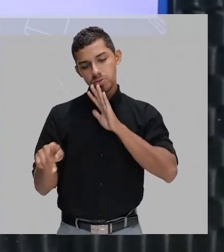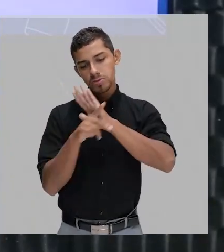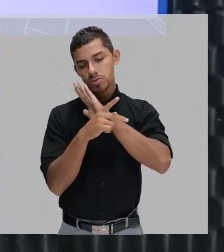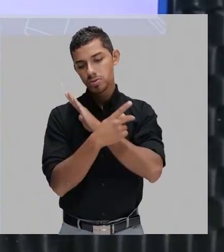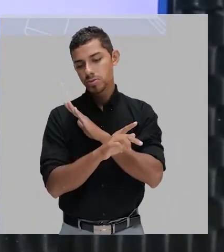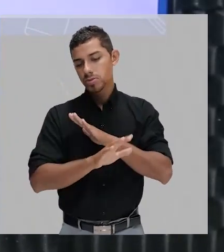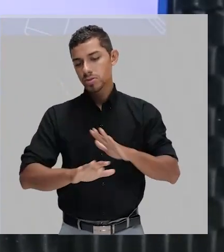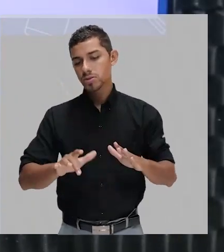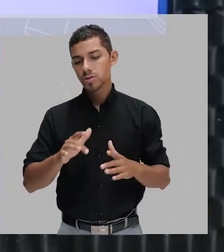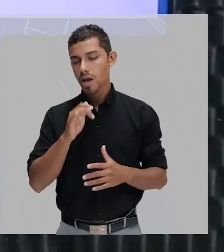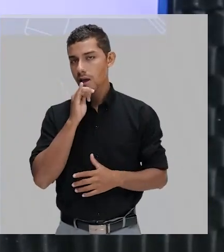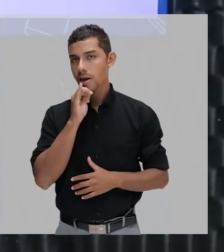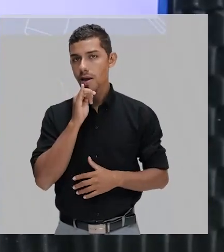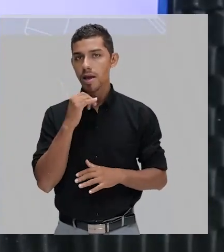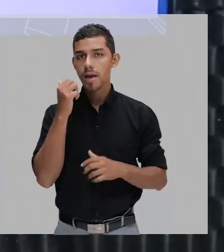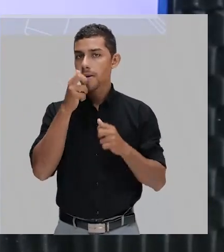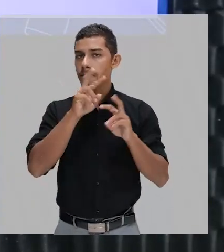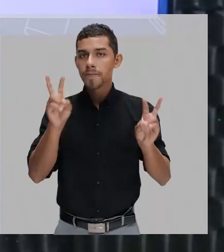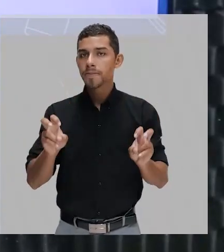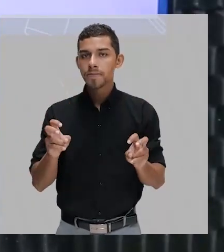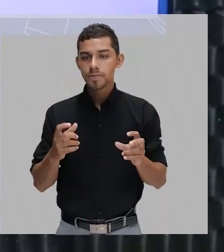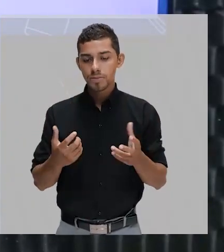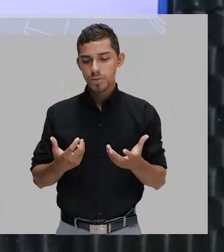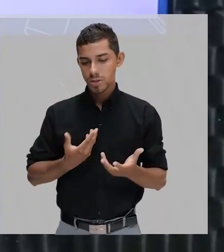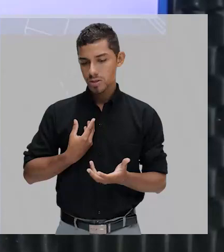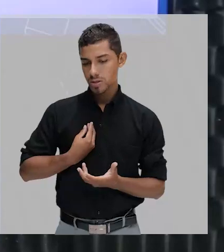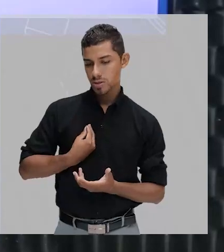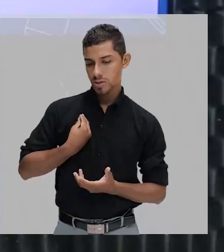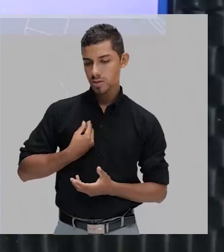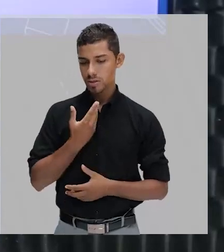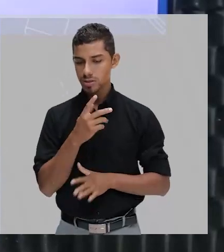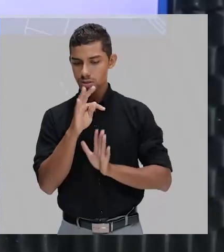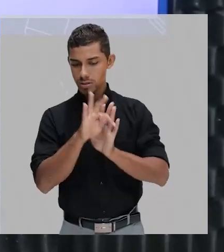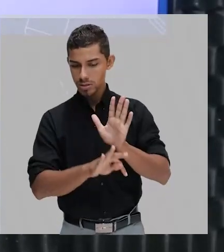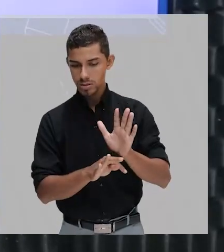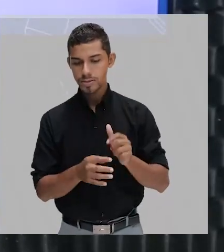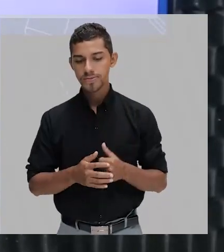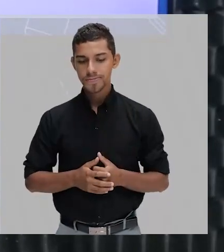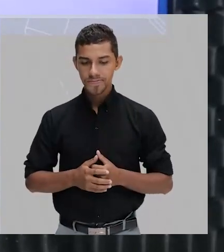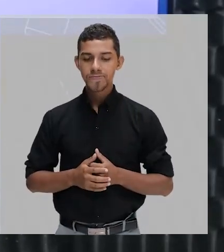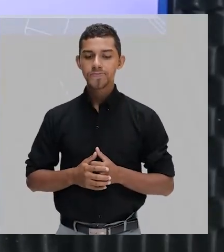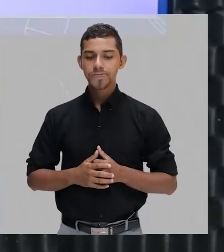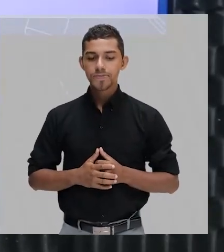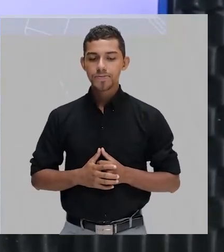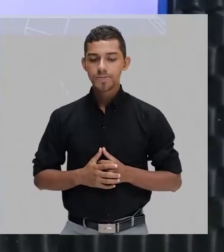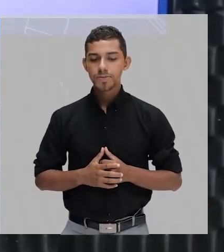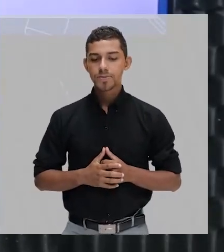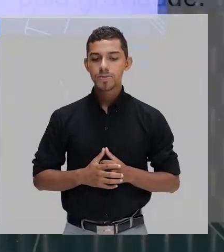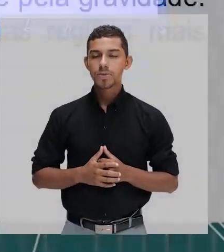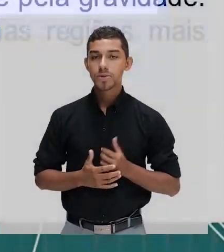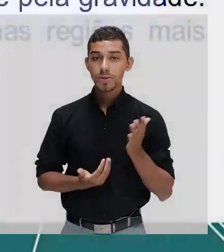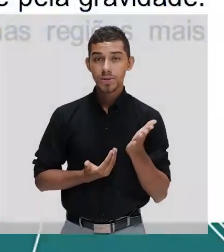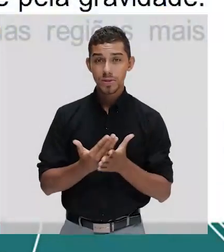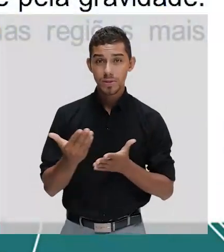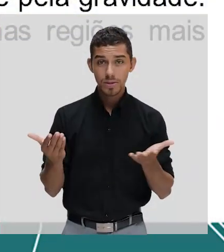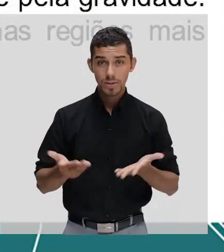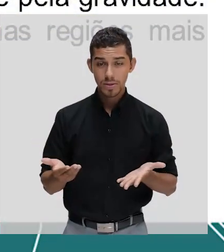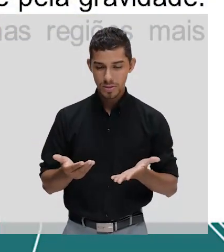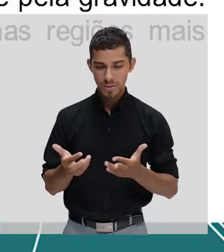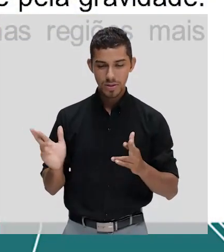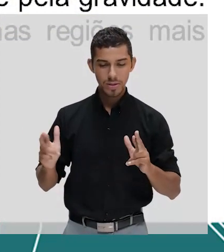apropriou um pouco mais sobre esse estilo, esse tipo de texto. Então, vamos lá. Vamos começar aqui também